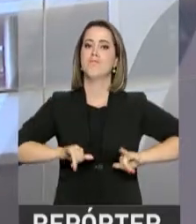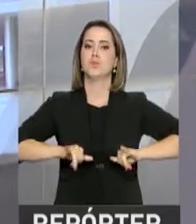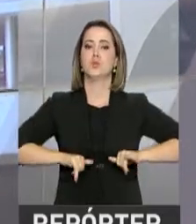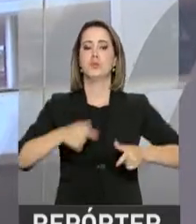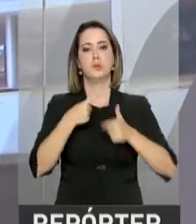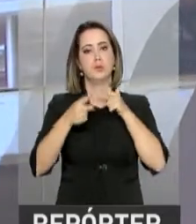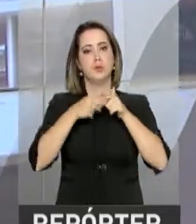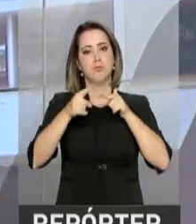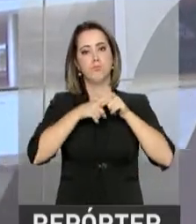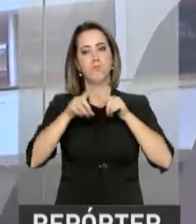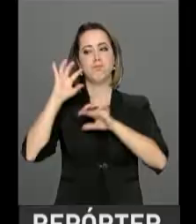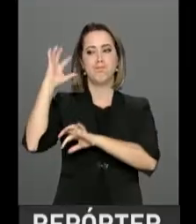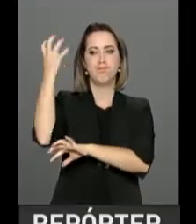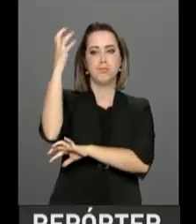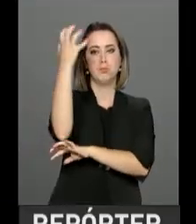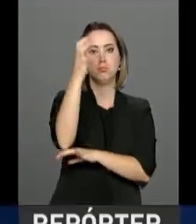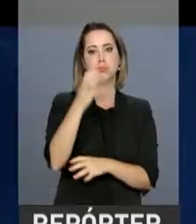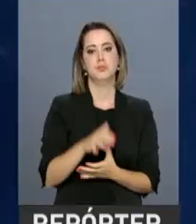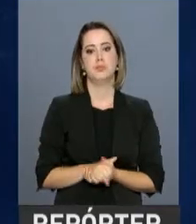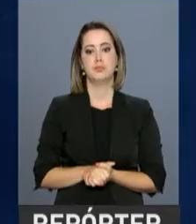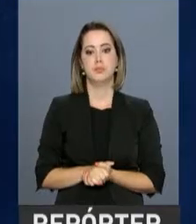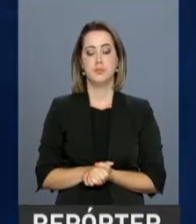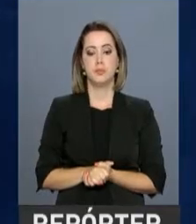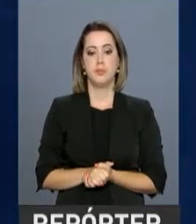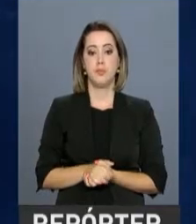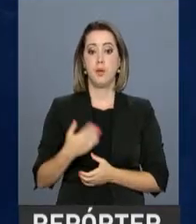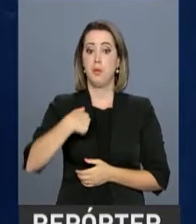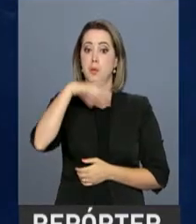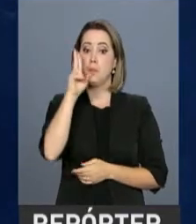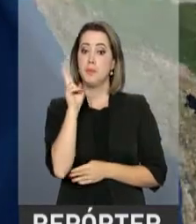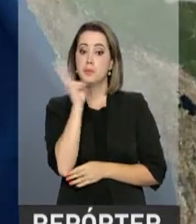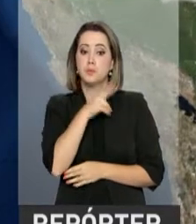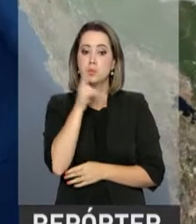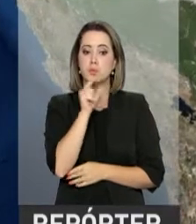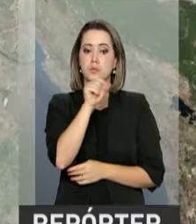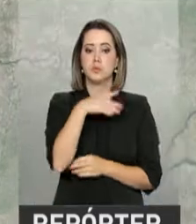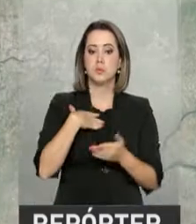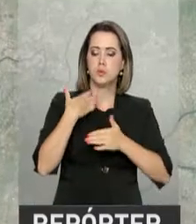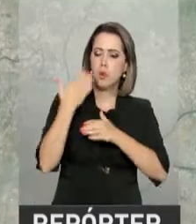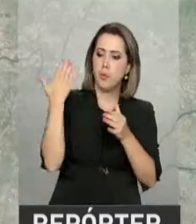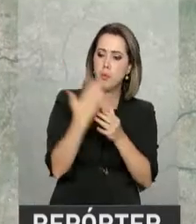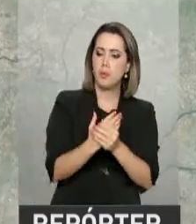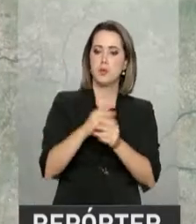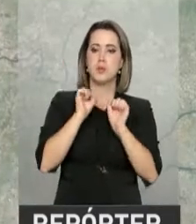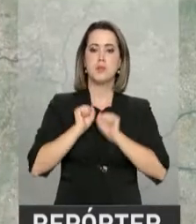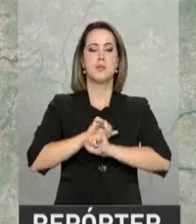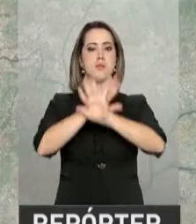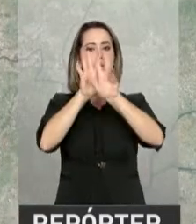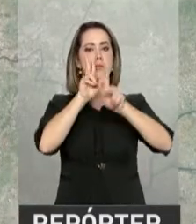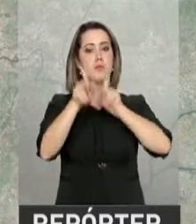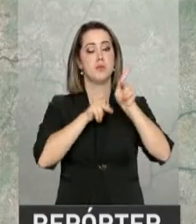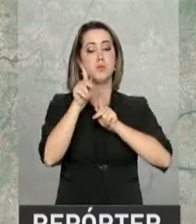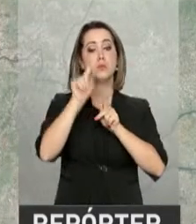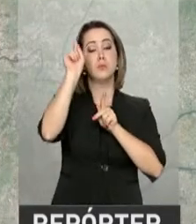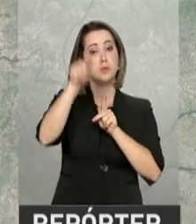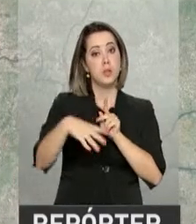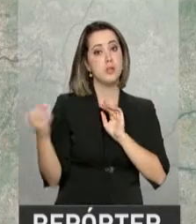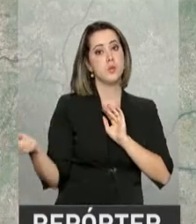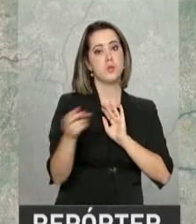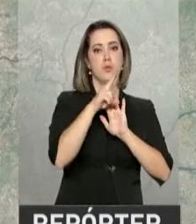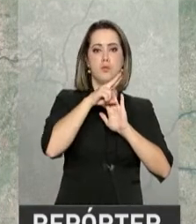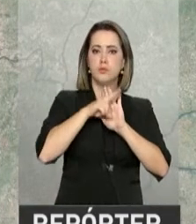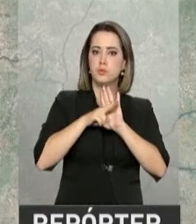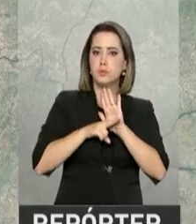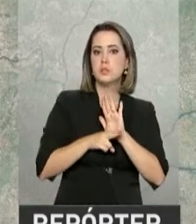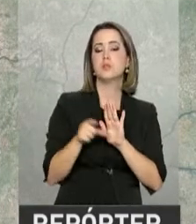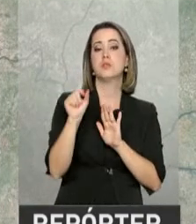naturais mais agilidade nos processos e transparência para a população essas são as novidades do